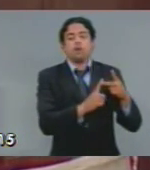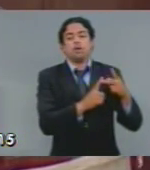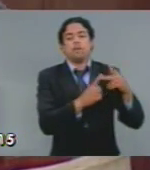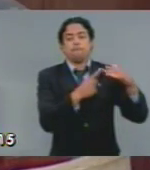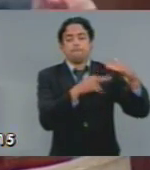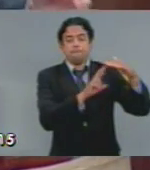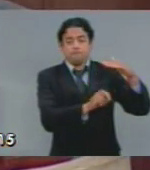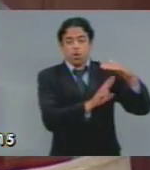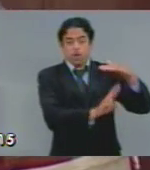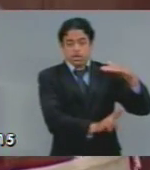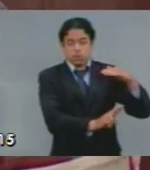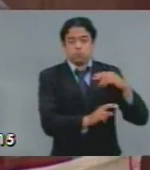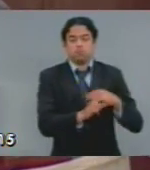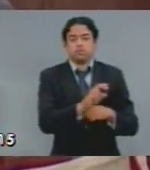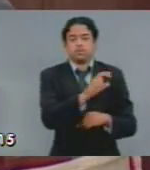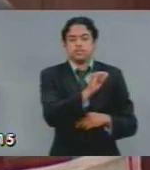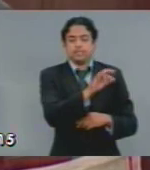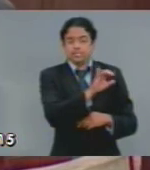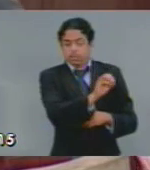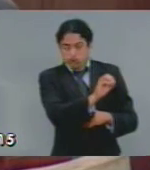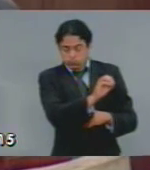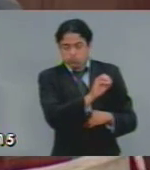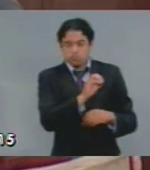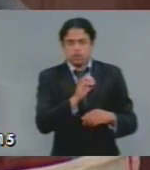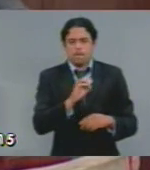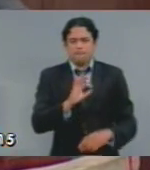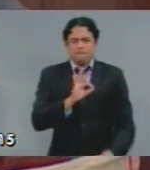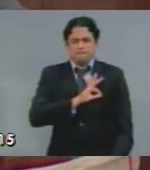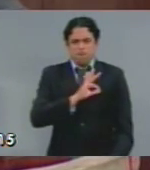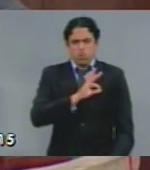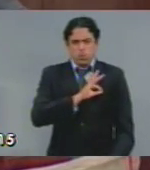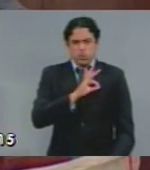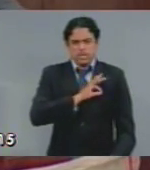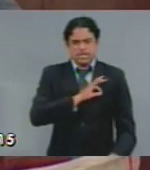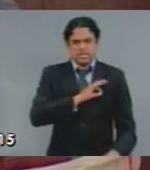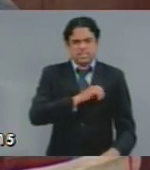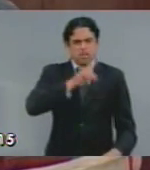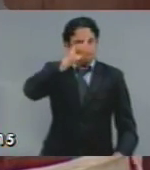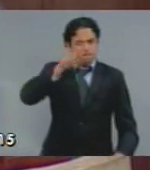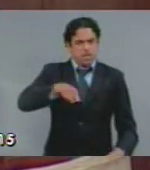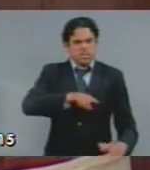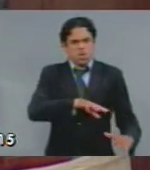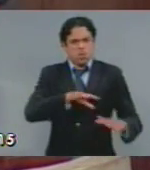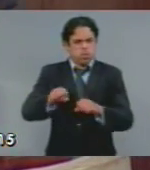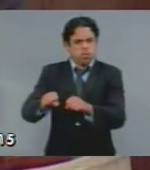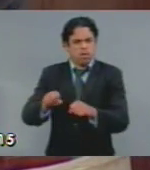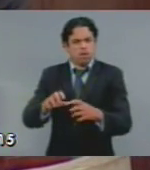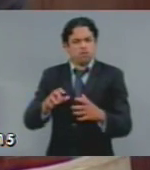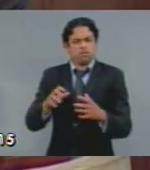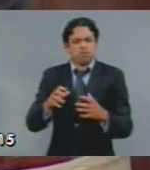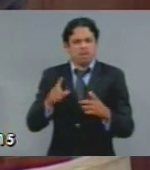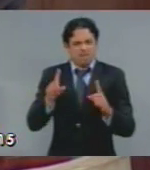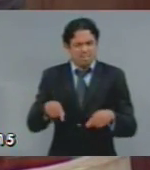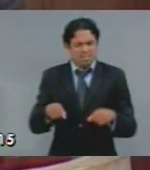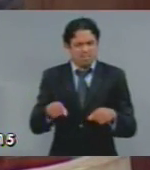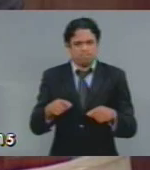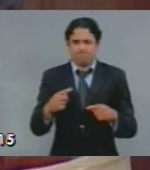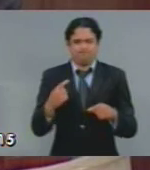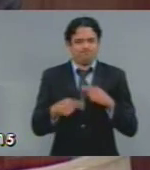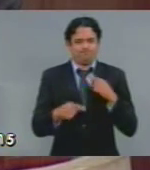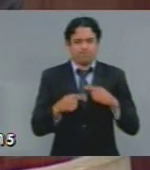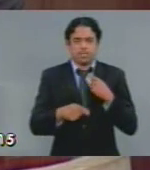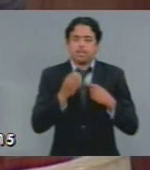pró-reitores, que a intervenção policial não poderia ser a primeira razão. Não poderia ser. E aqui eu